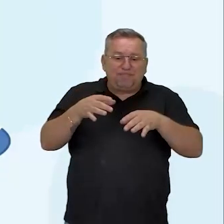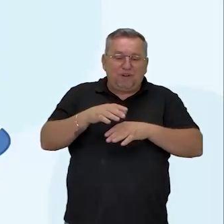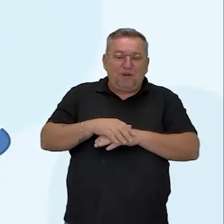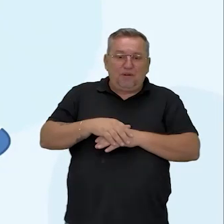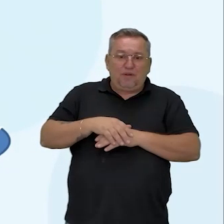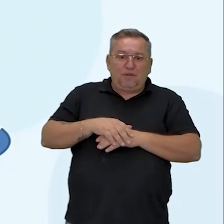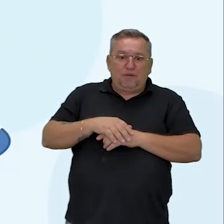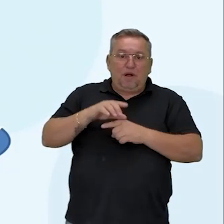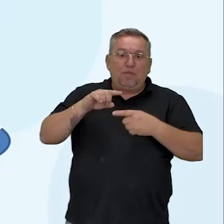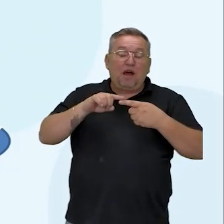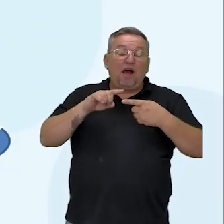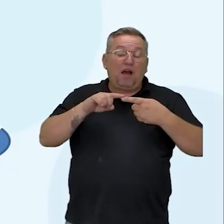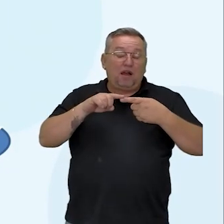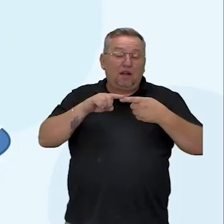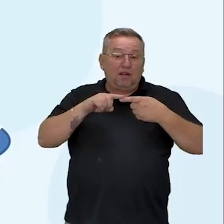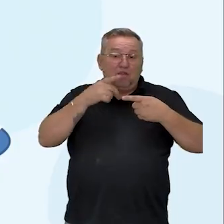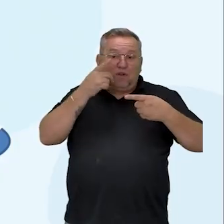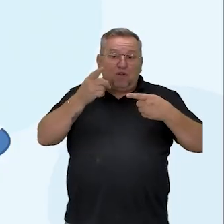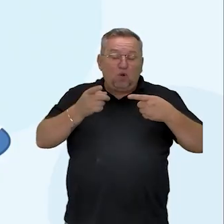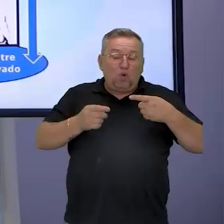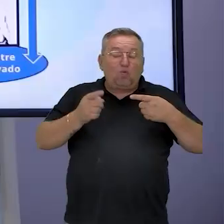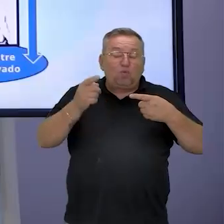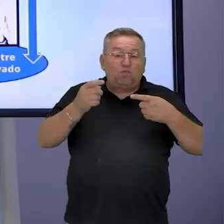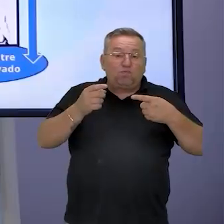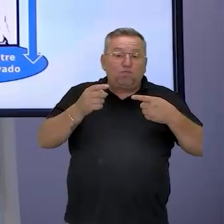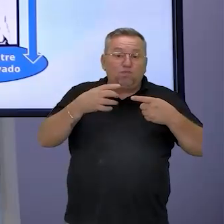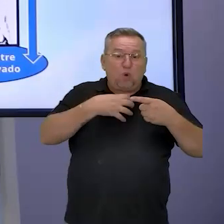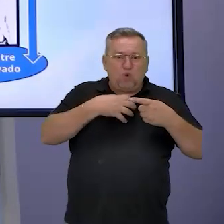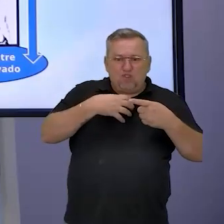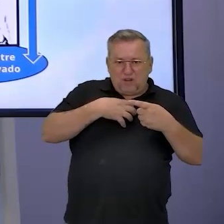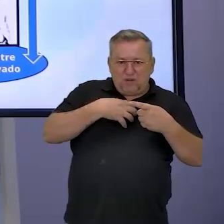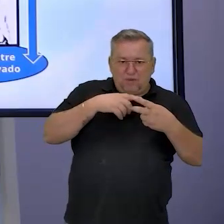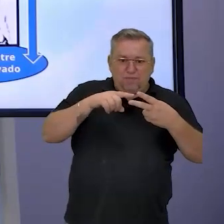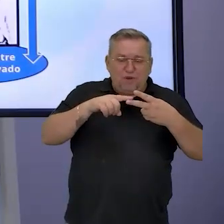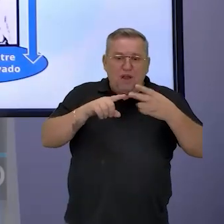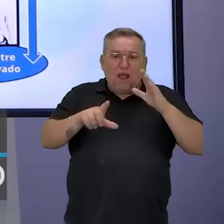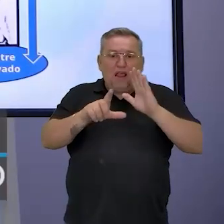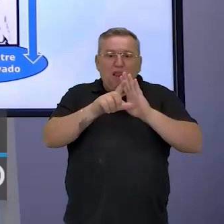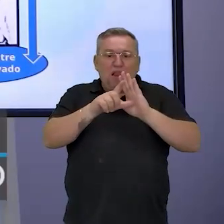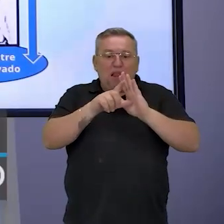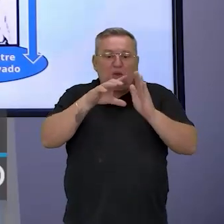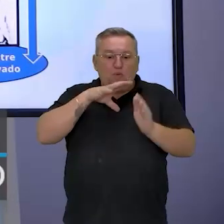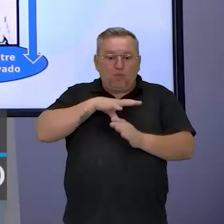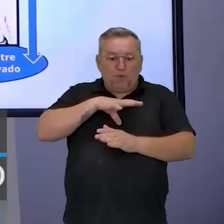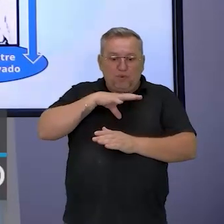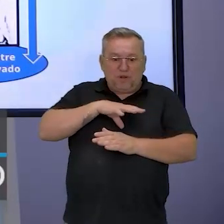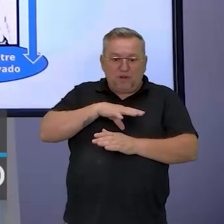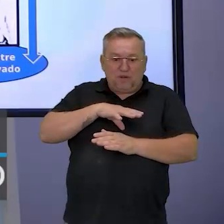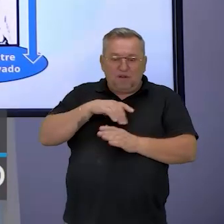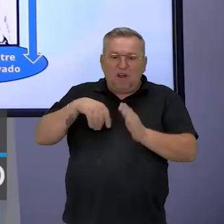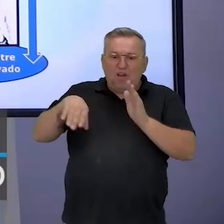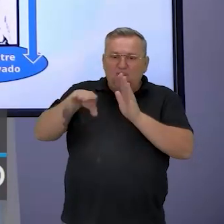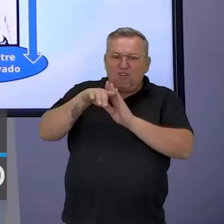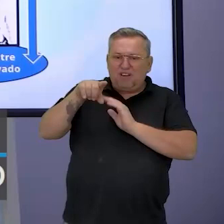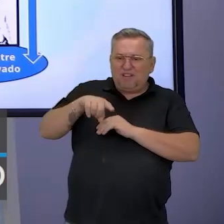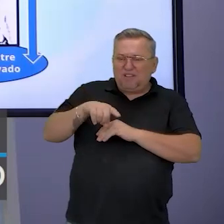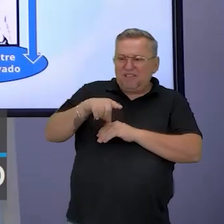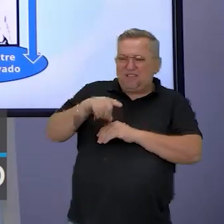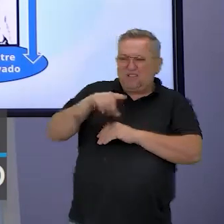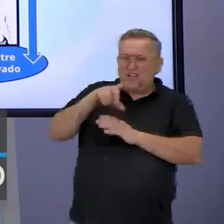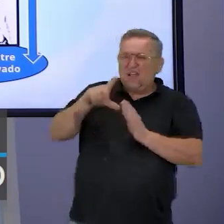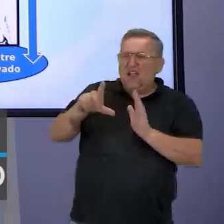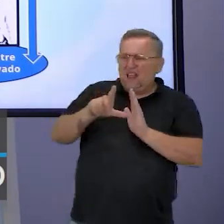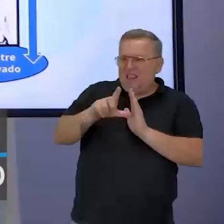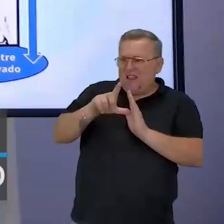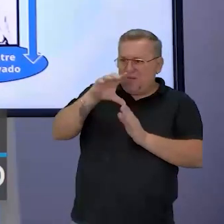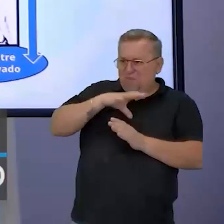do jeitinho, vinha uma lei de Portugal, né? Mas chegava aqui, ela sofria o jeitinho,